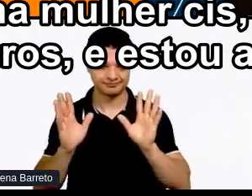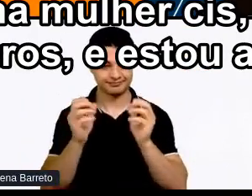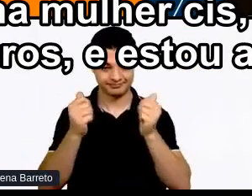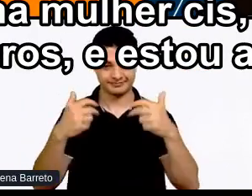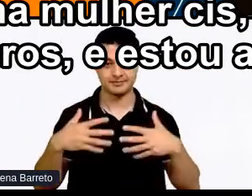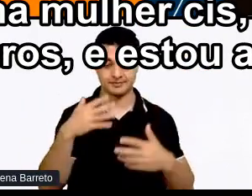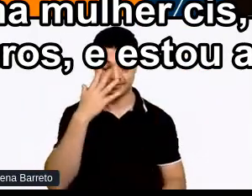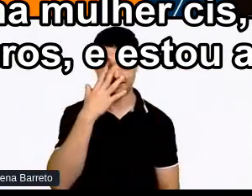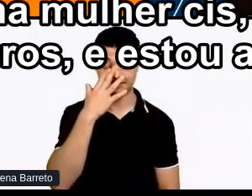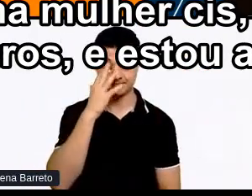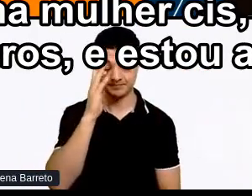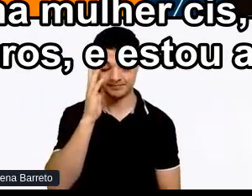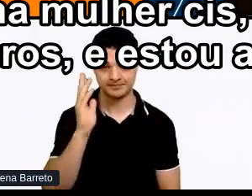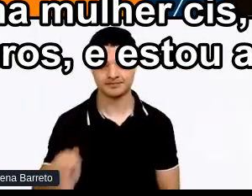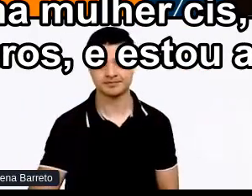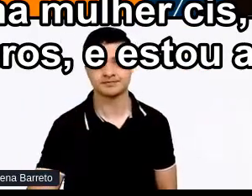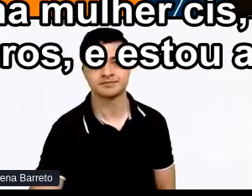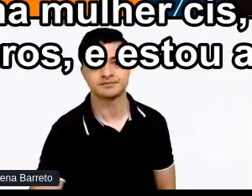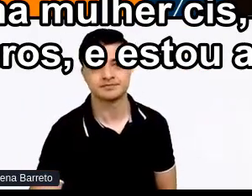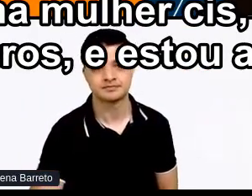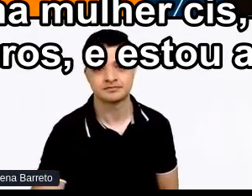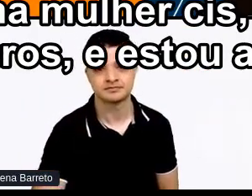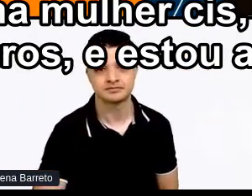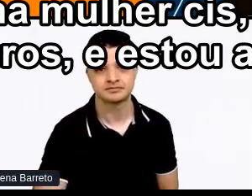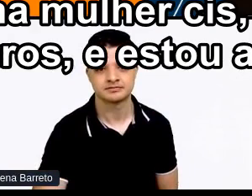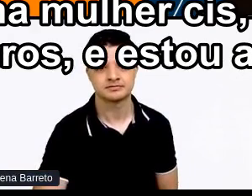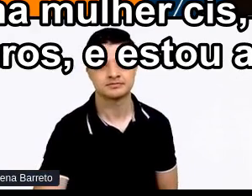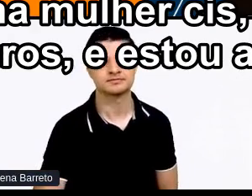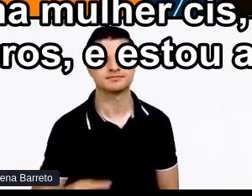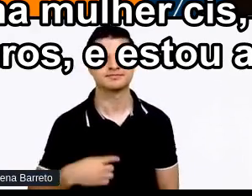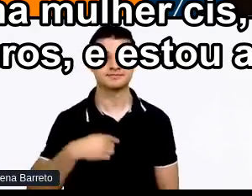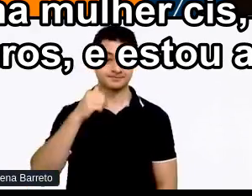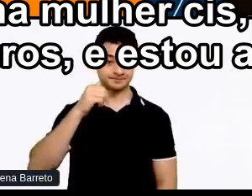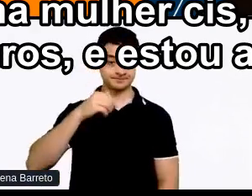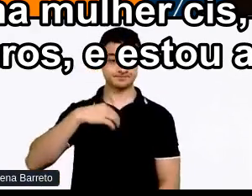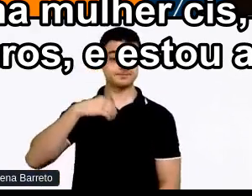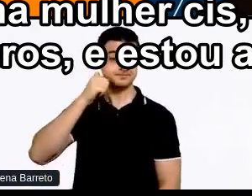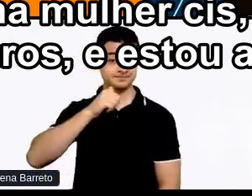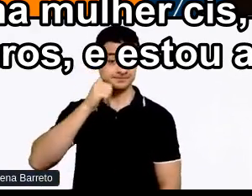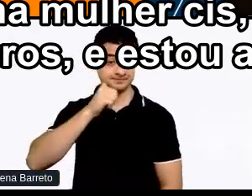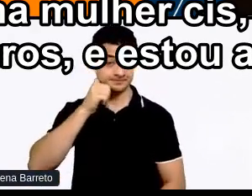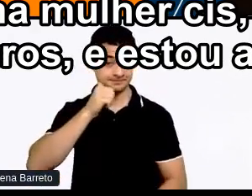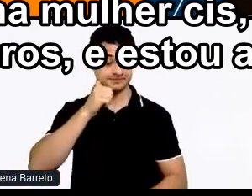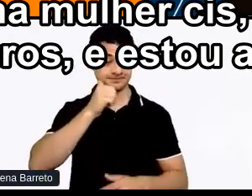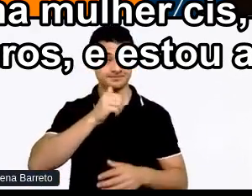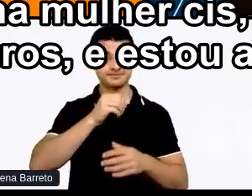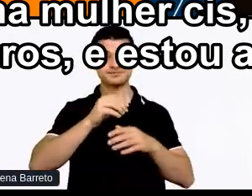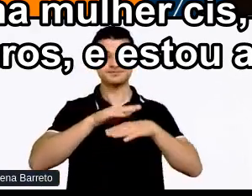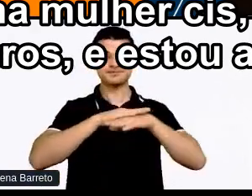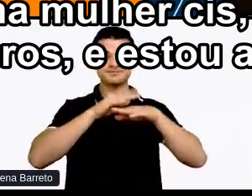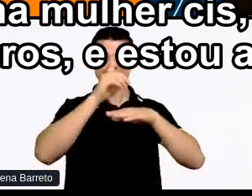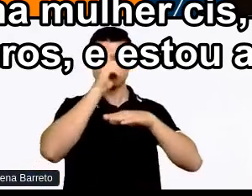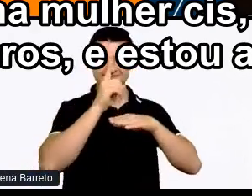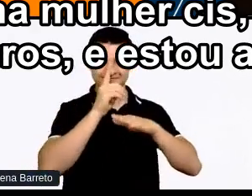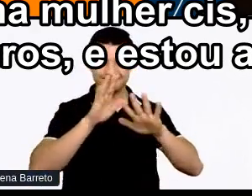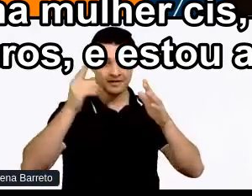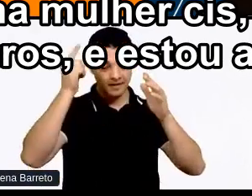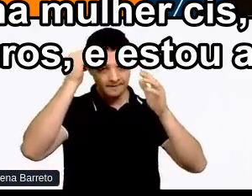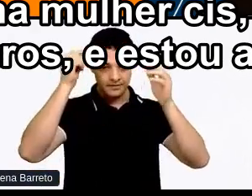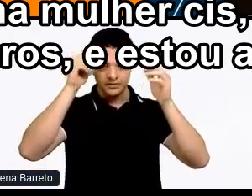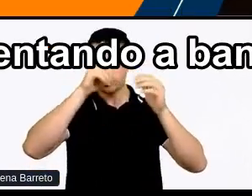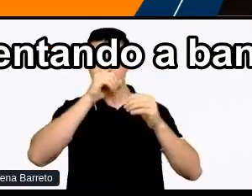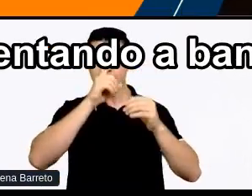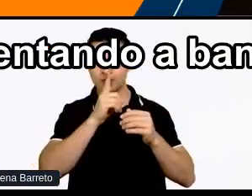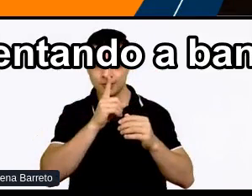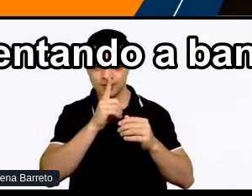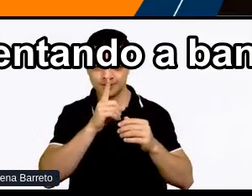obrigada. Eu sou uma mulher cis, parda, da pele clara, dos cabelos loiros, e estou aqui hoje de laranja